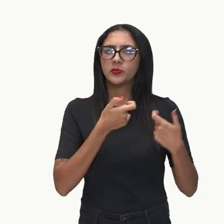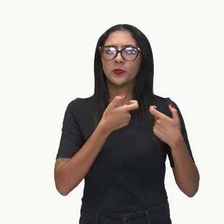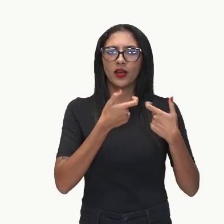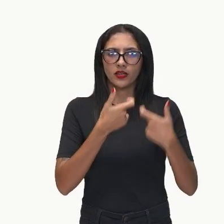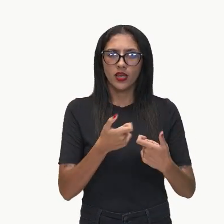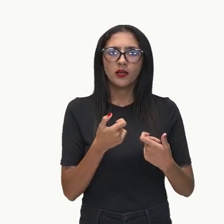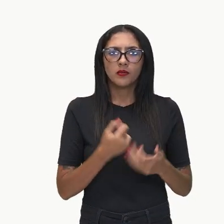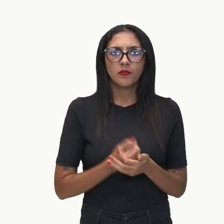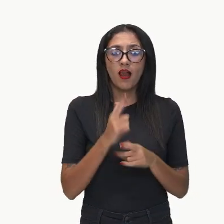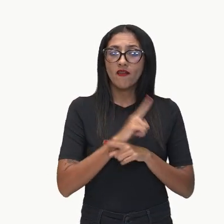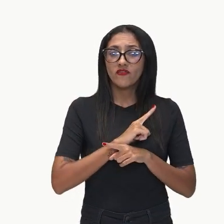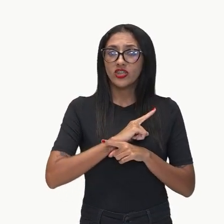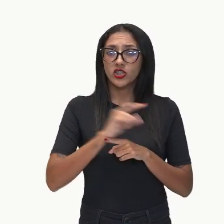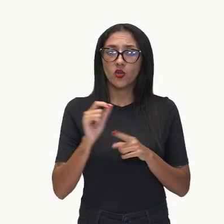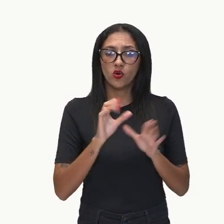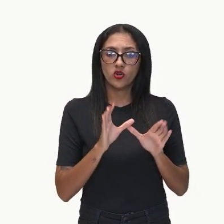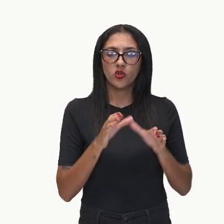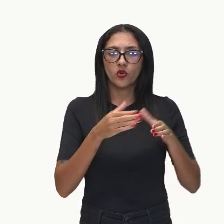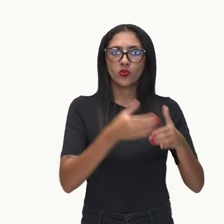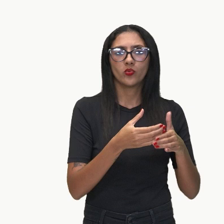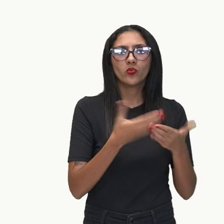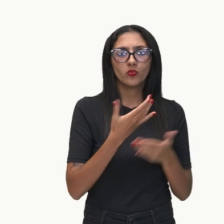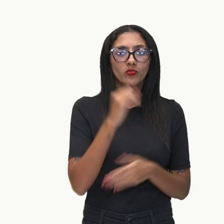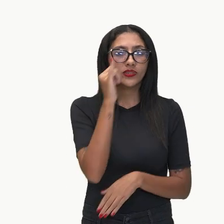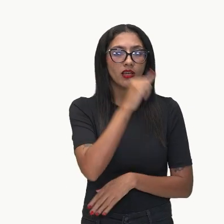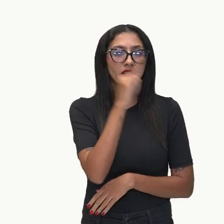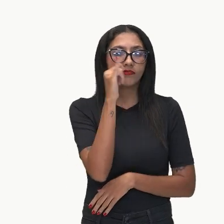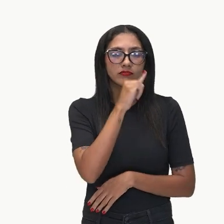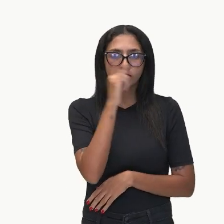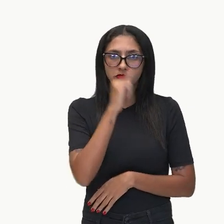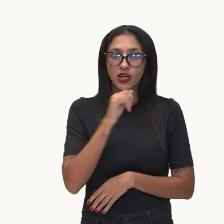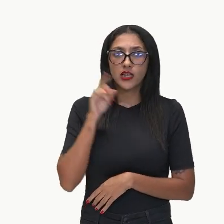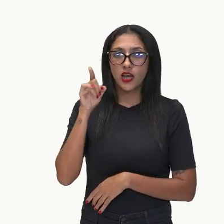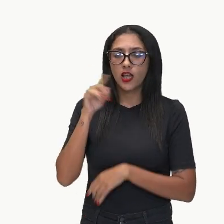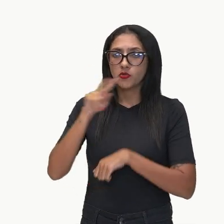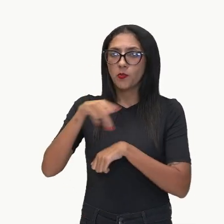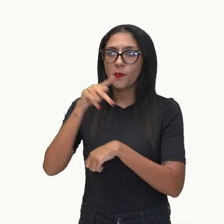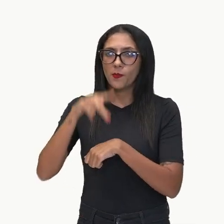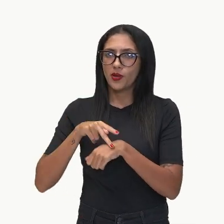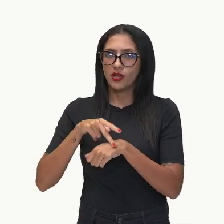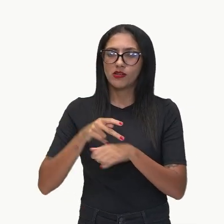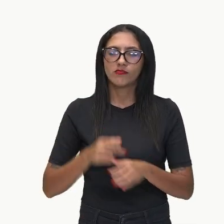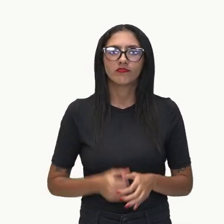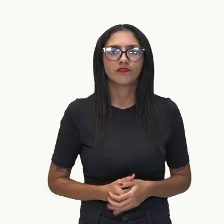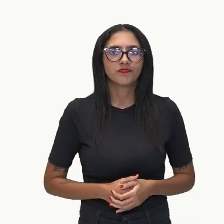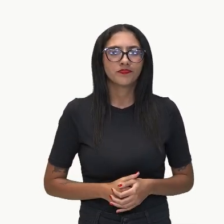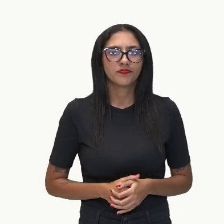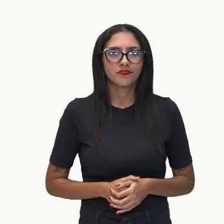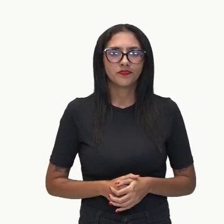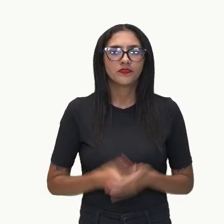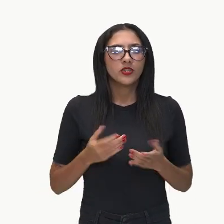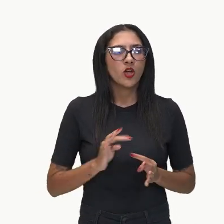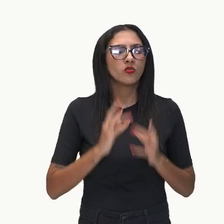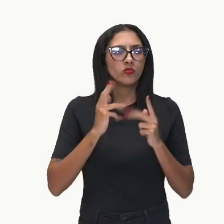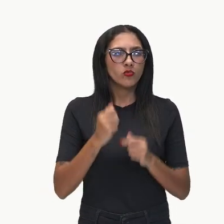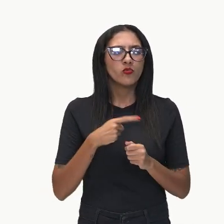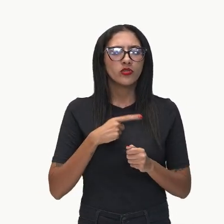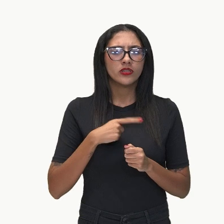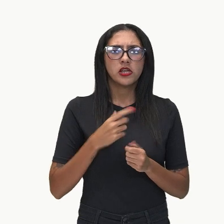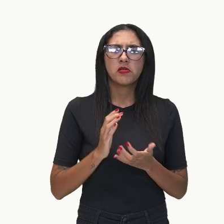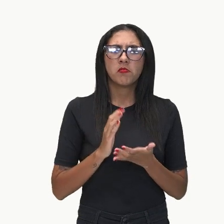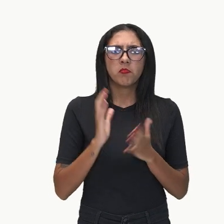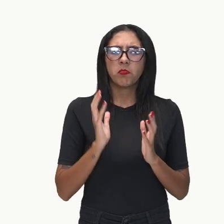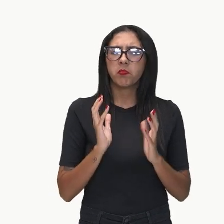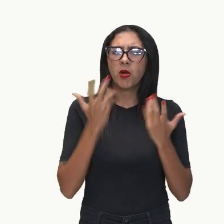vitória dos aliados lá na campanha italiana. Então as coisas estavam acontecendo em diferentes palcos.